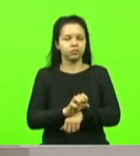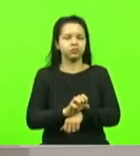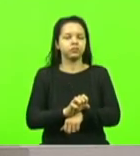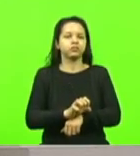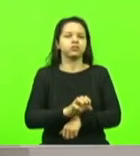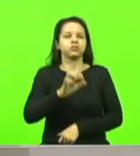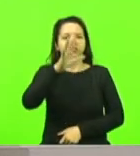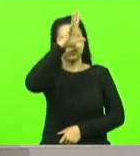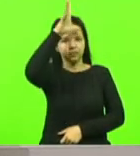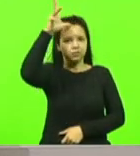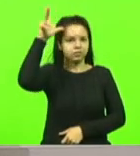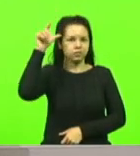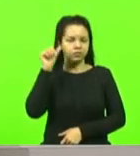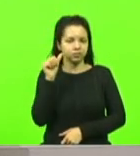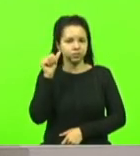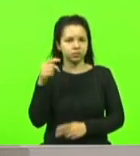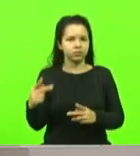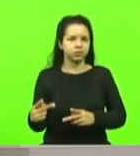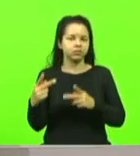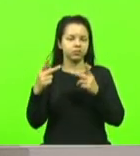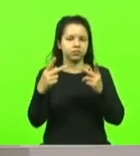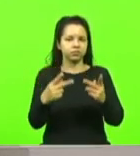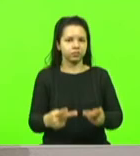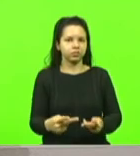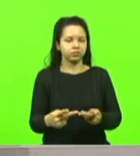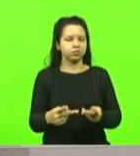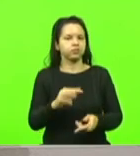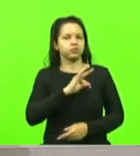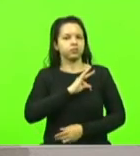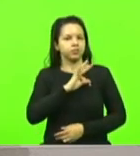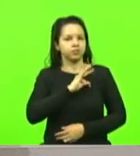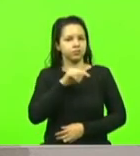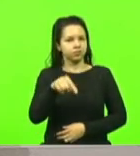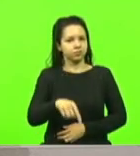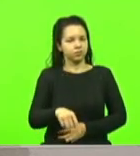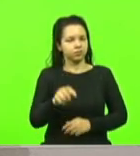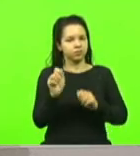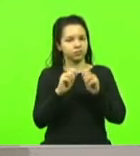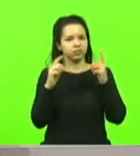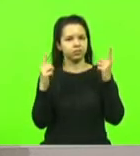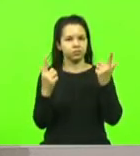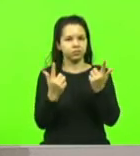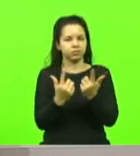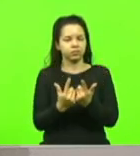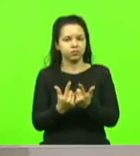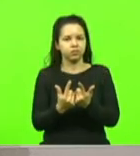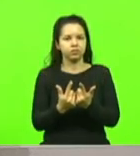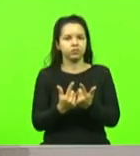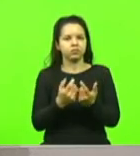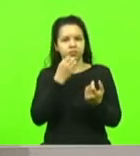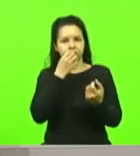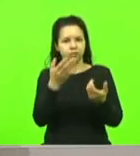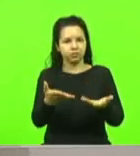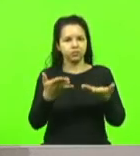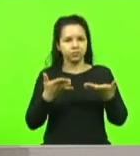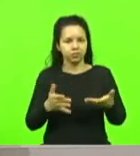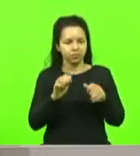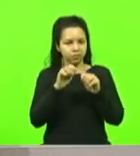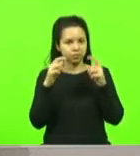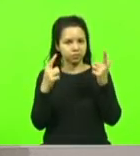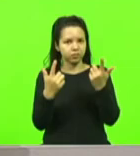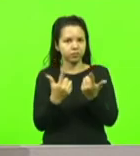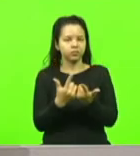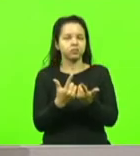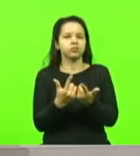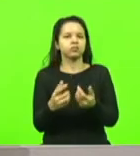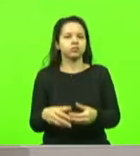estão realizando uma visita técnica aqui na Assembleia Legislativa. Sejam bem-vindos a esta casa e cumprimento a